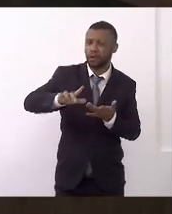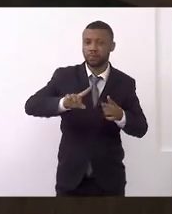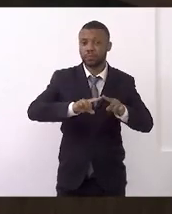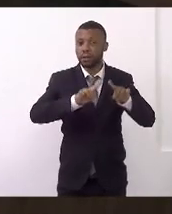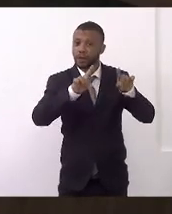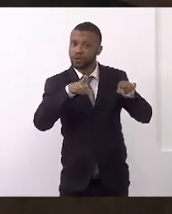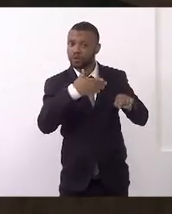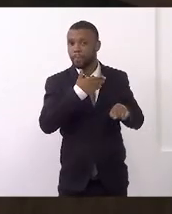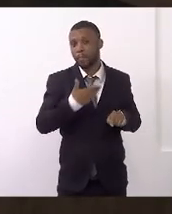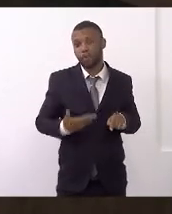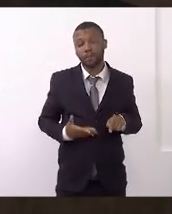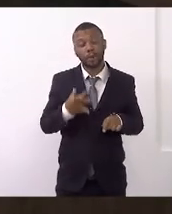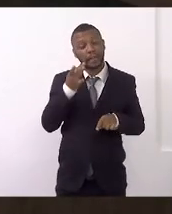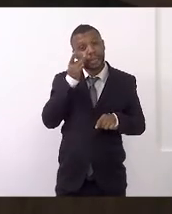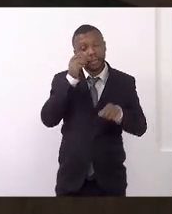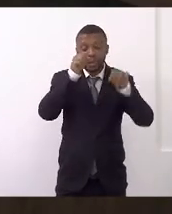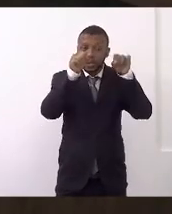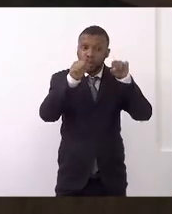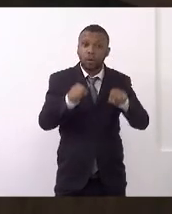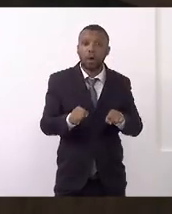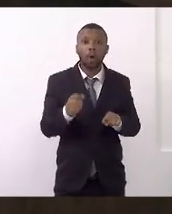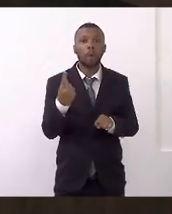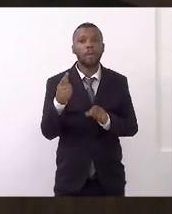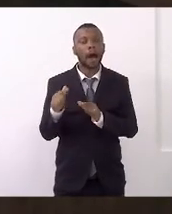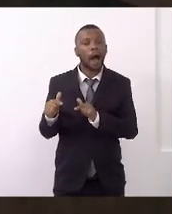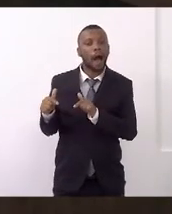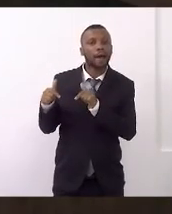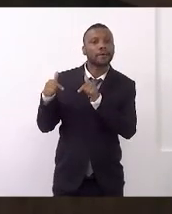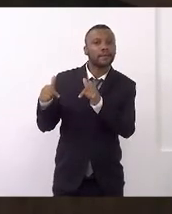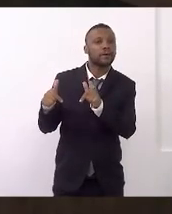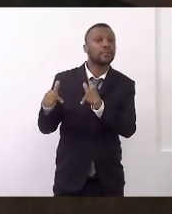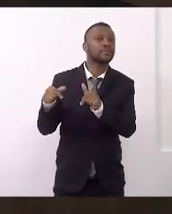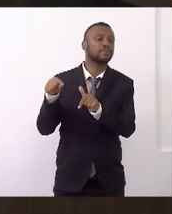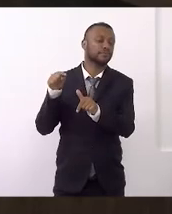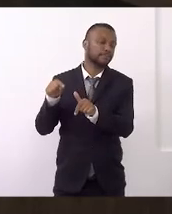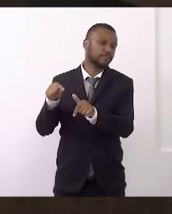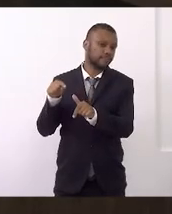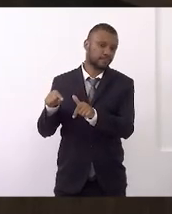públicos testemunhando uma conduta